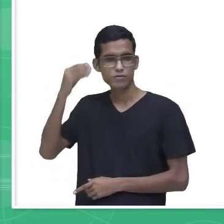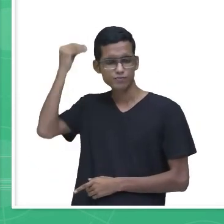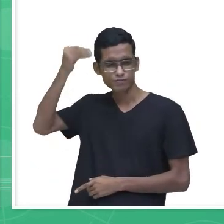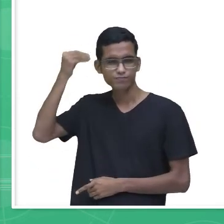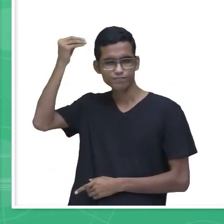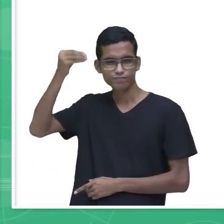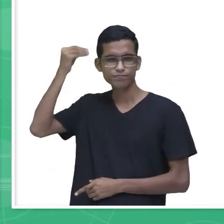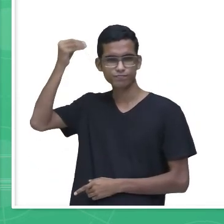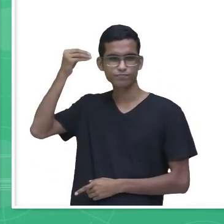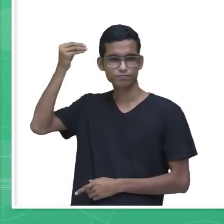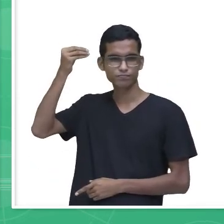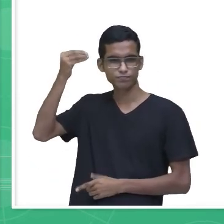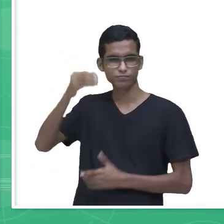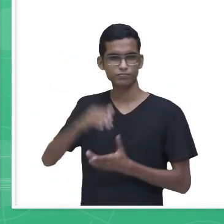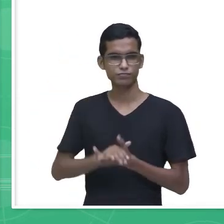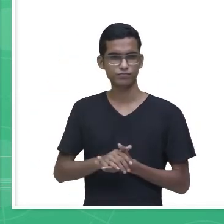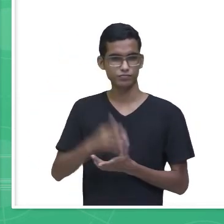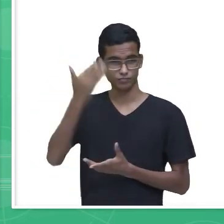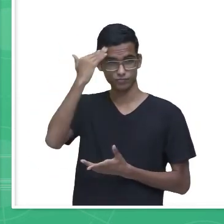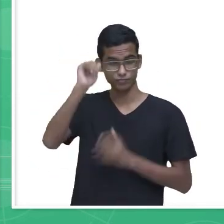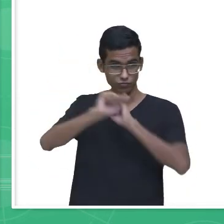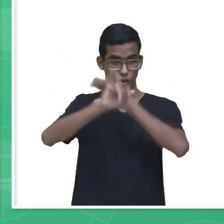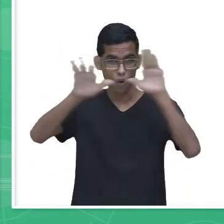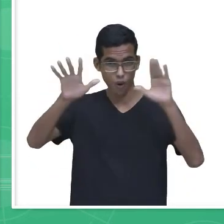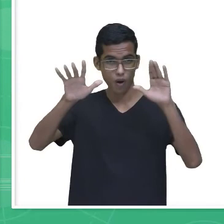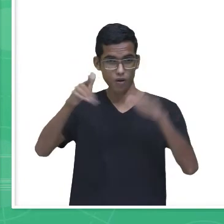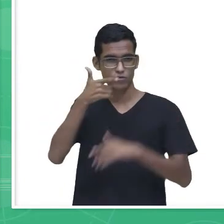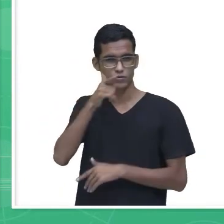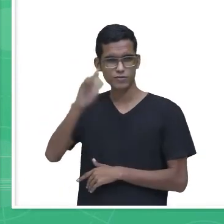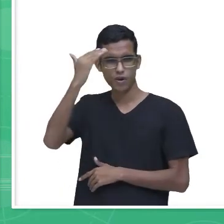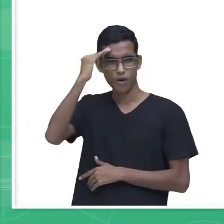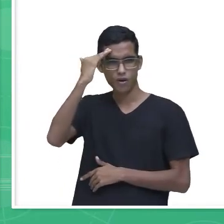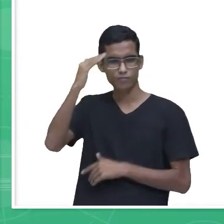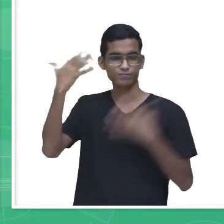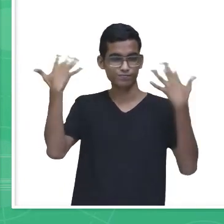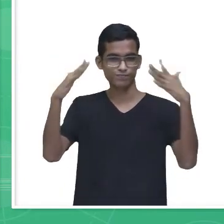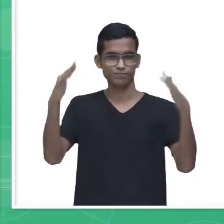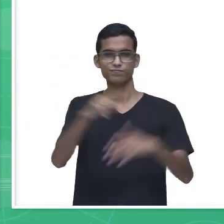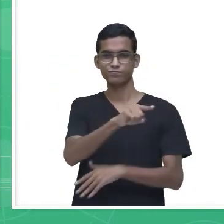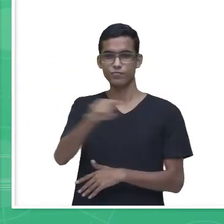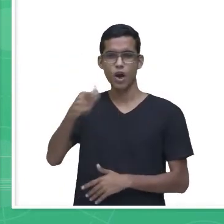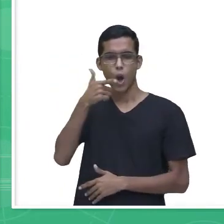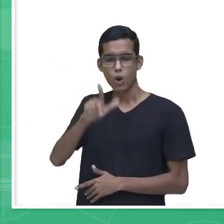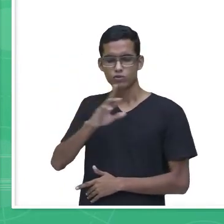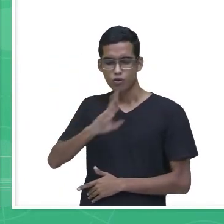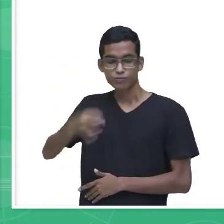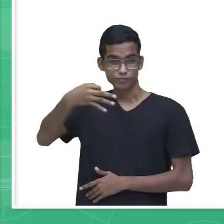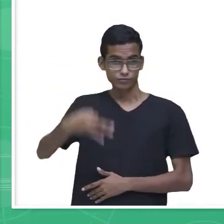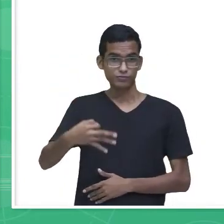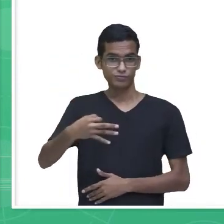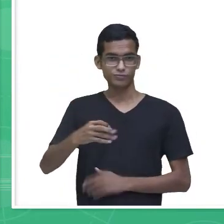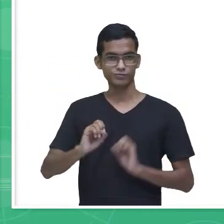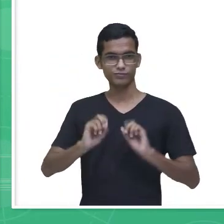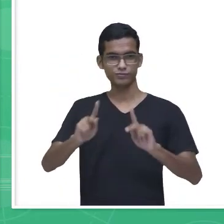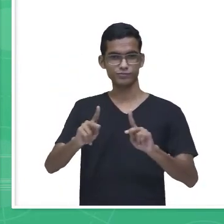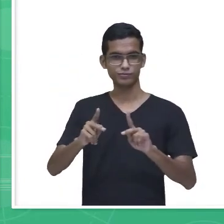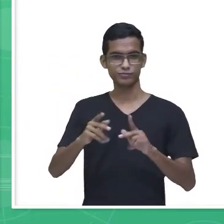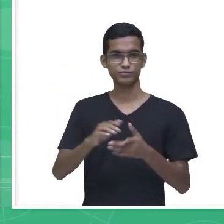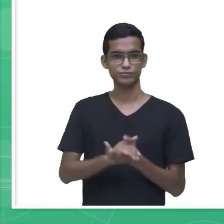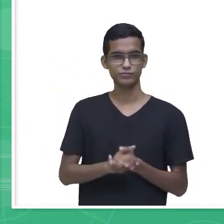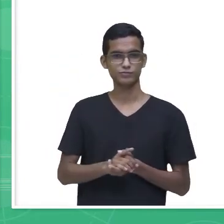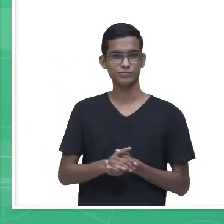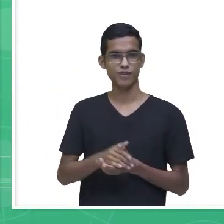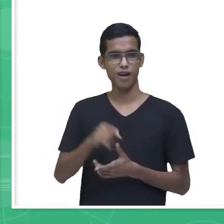Entendido? Conseguiram acompanhar direitinho então? Parabéns então, quem conseguiu responder certo aí, e esse foi mais